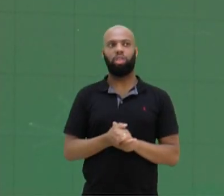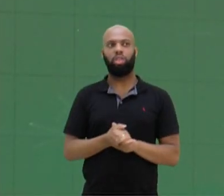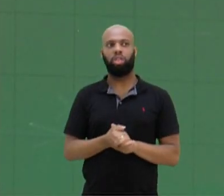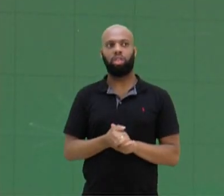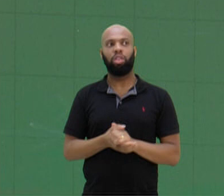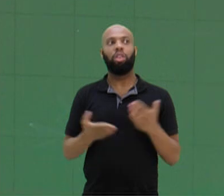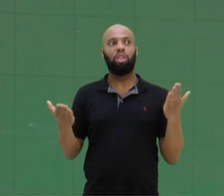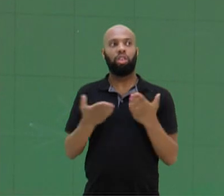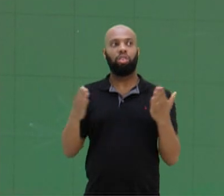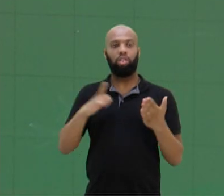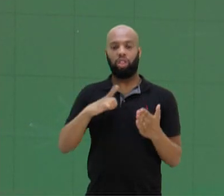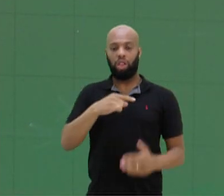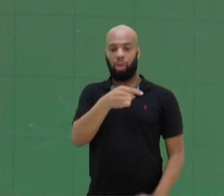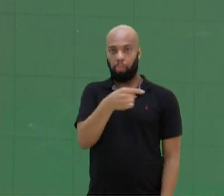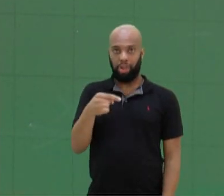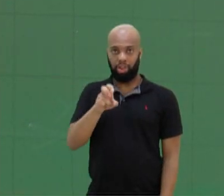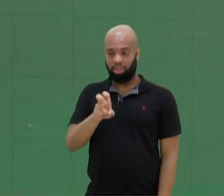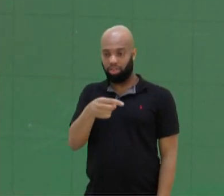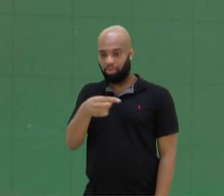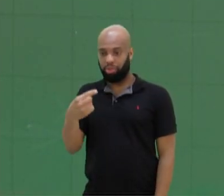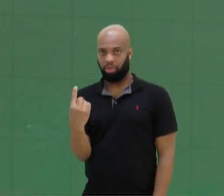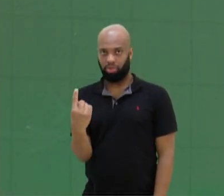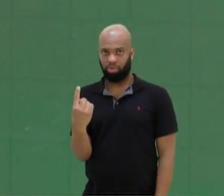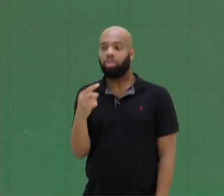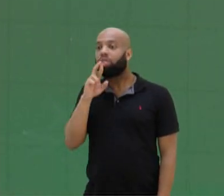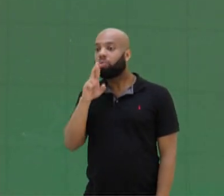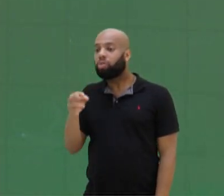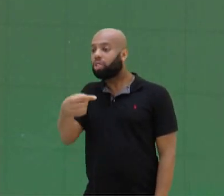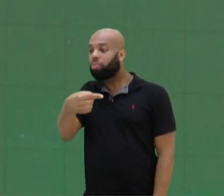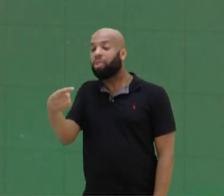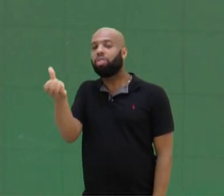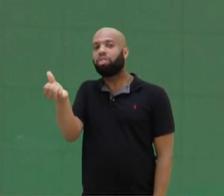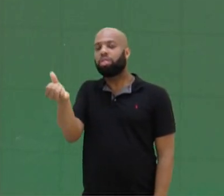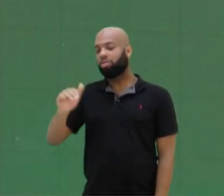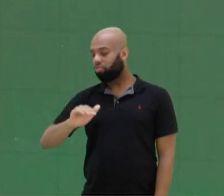menos 4, sobre menos 2, que dá 2.